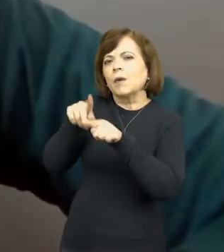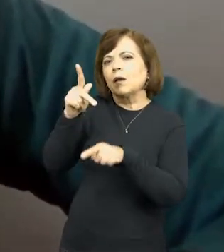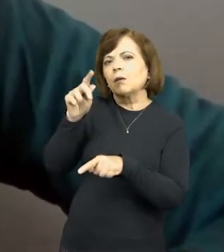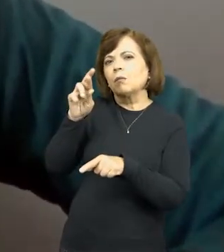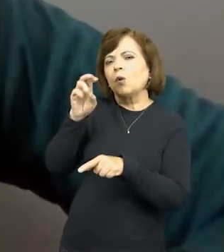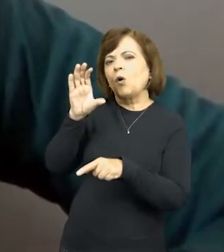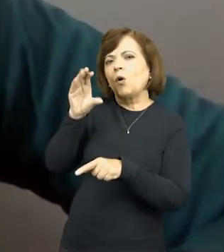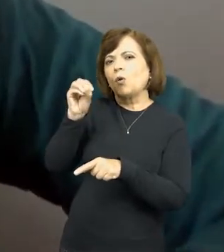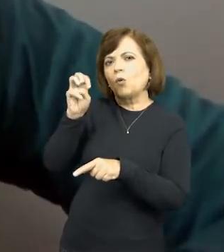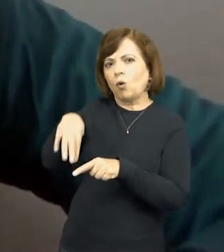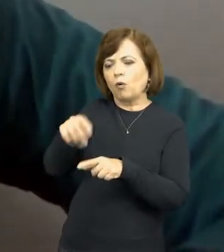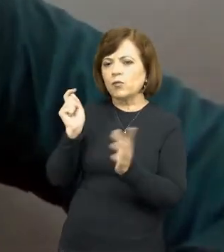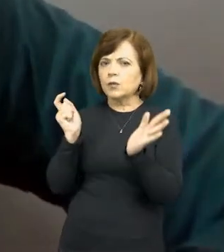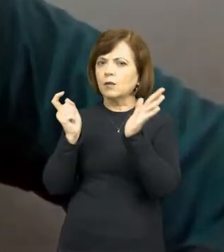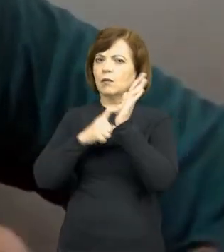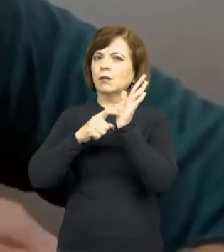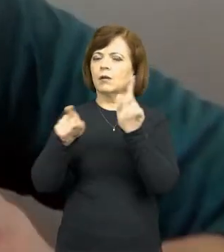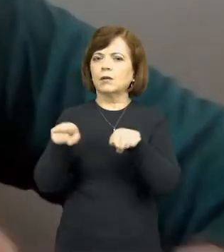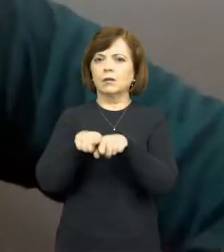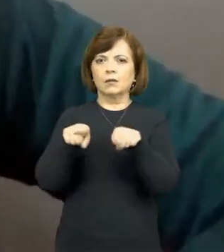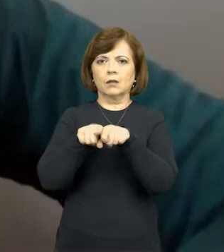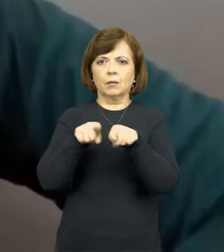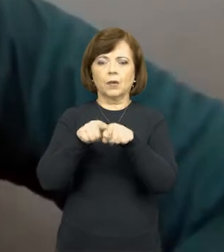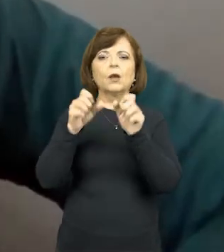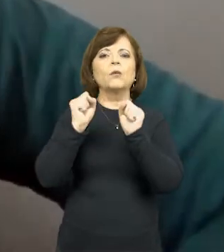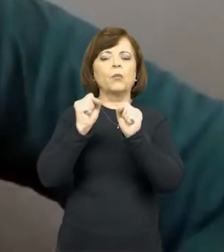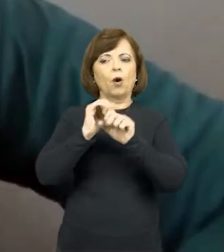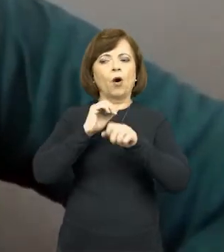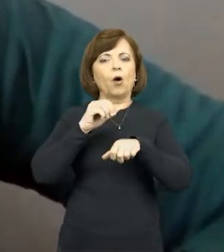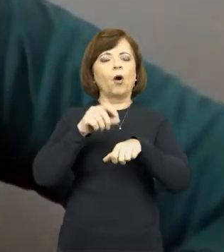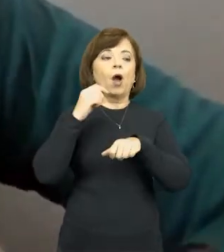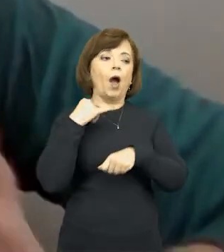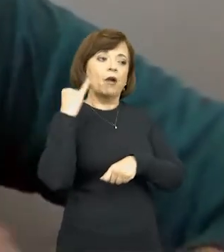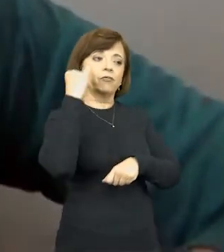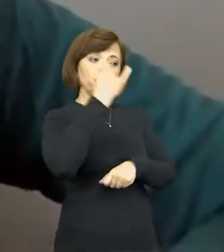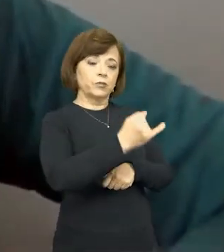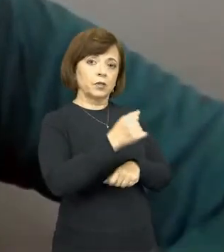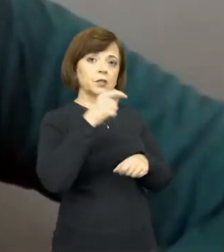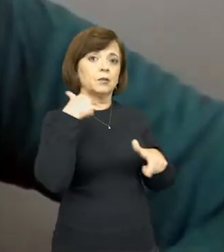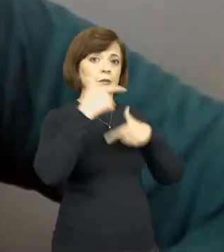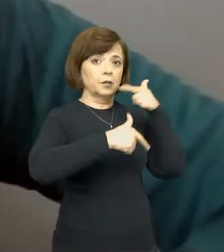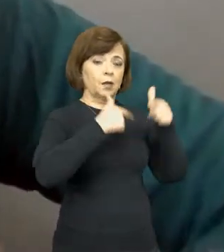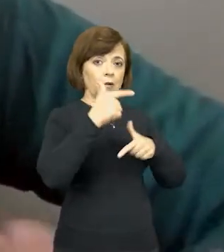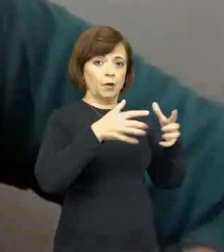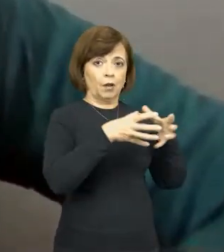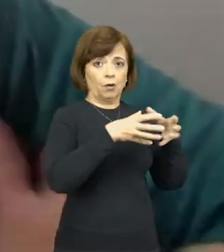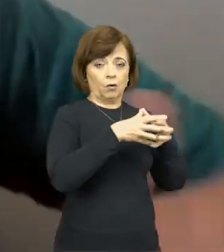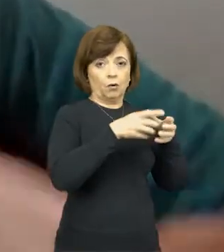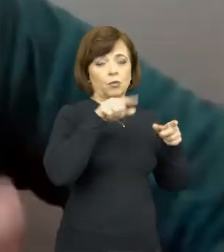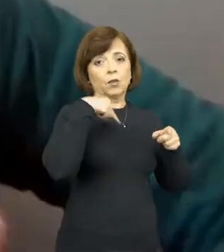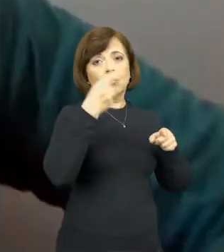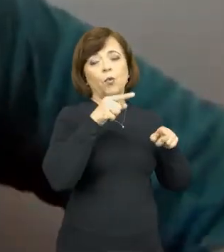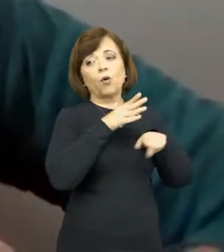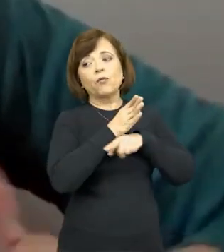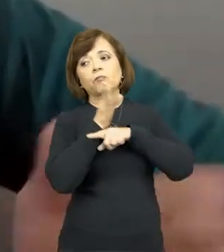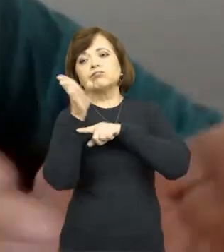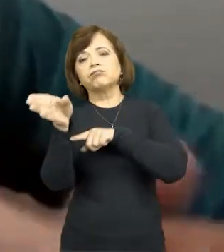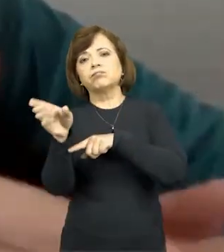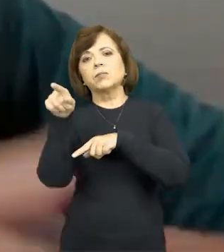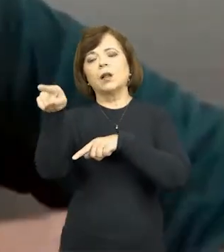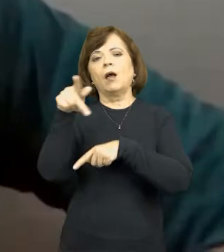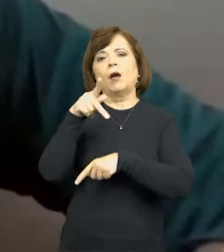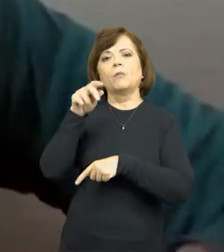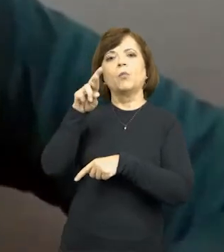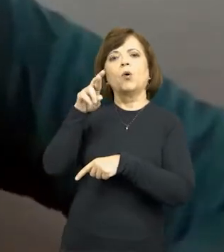para o PROCON? Né? E aí, clicando ali, a pessoa vai comunicar ao Ministério Público para atuar no coletivo e vai buscar o apoio do PROCON